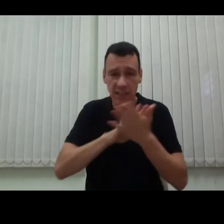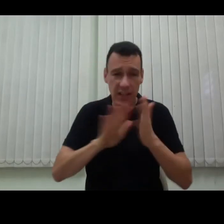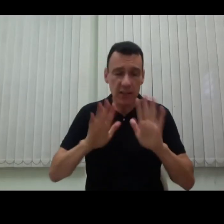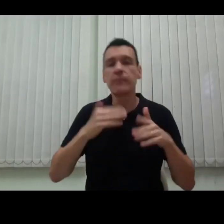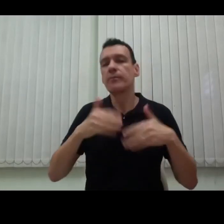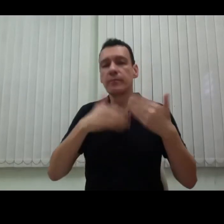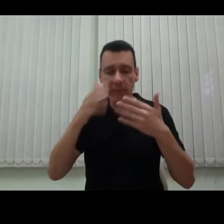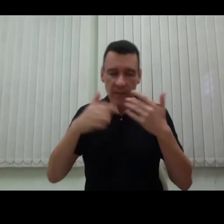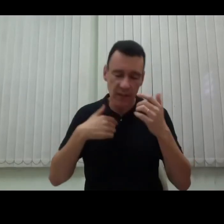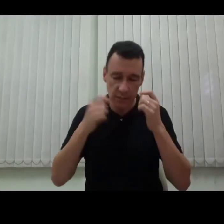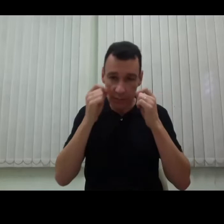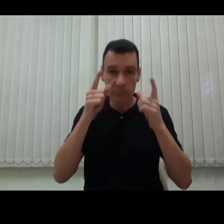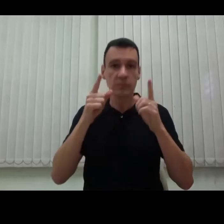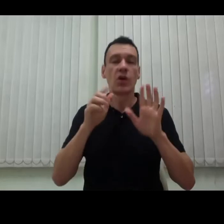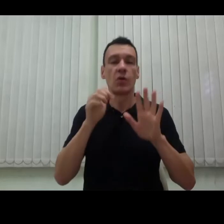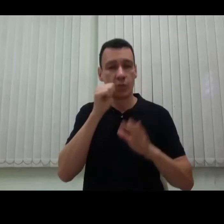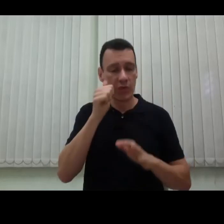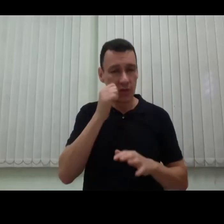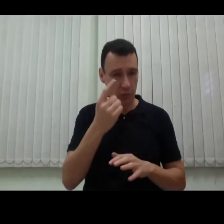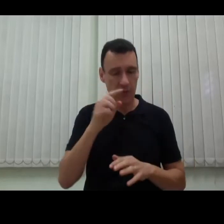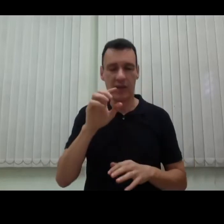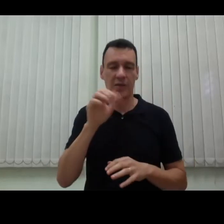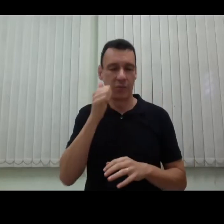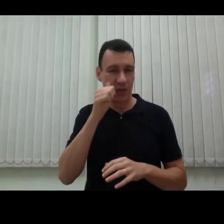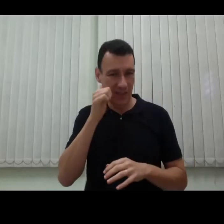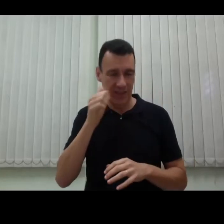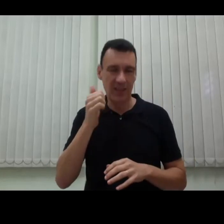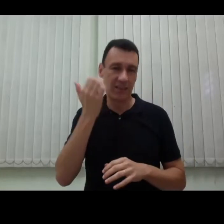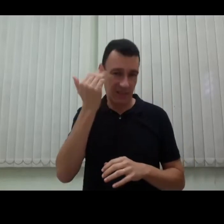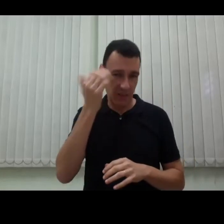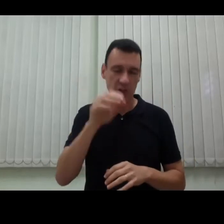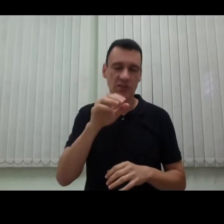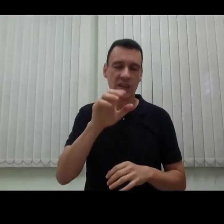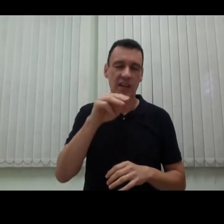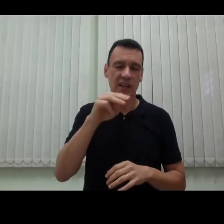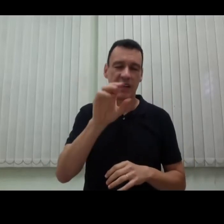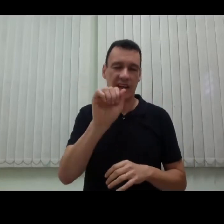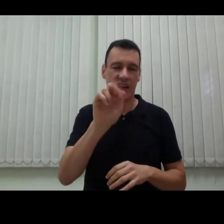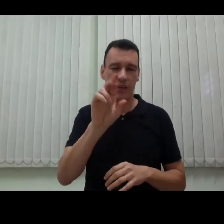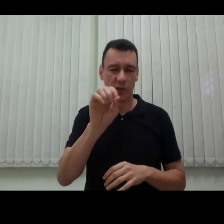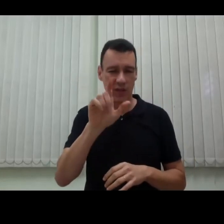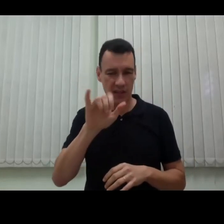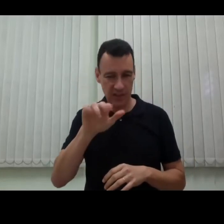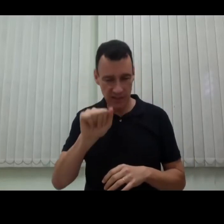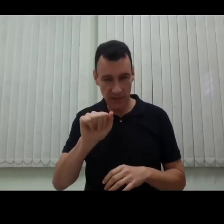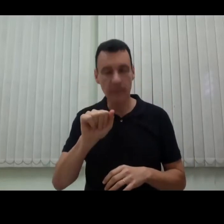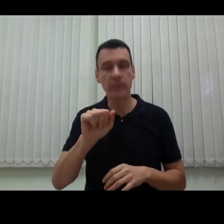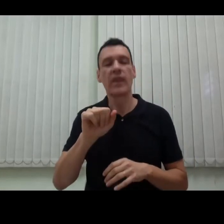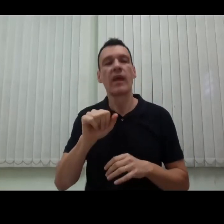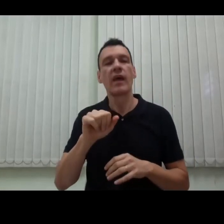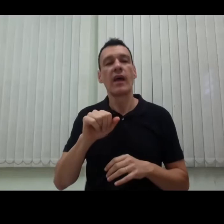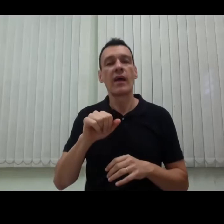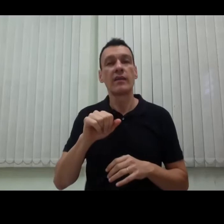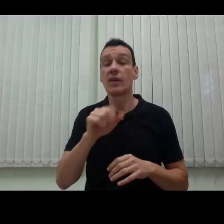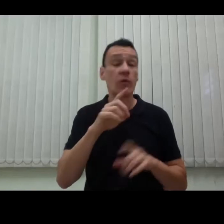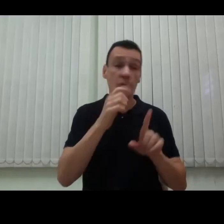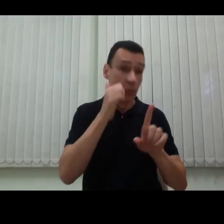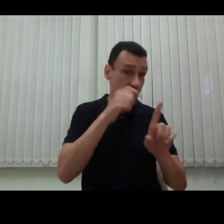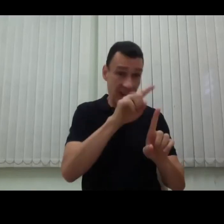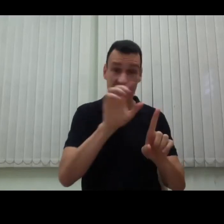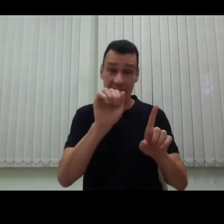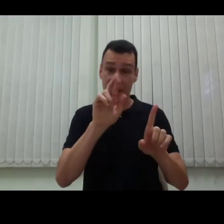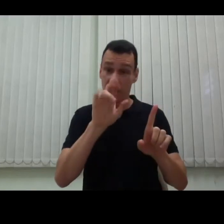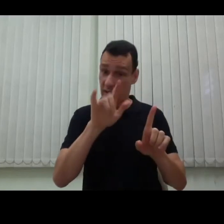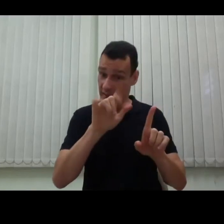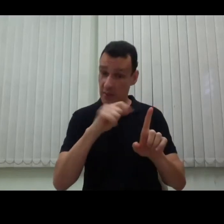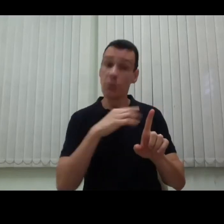dia da morte da Carolina Maria de Jesus, que eu soube que havia morrido uma escritora negra, o que para mim